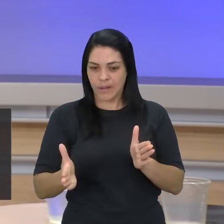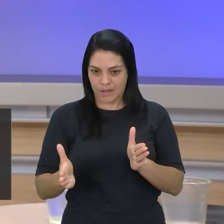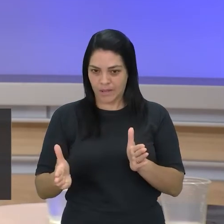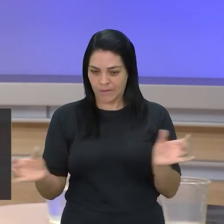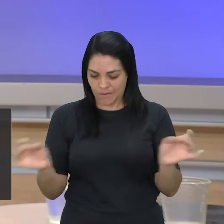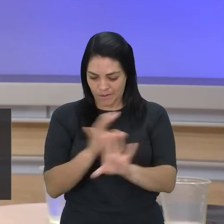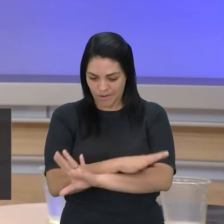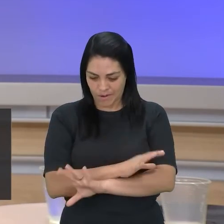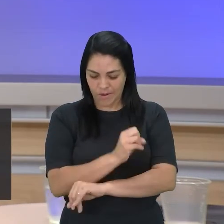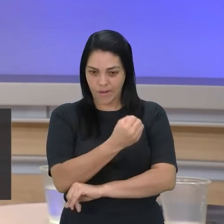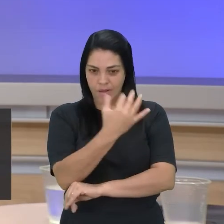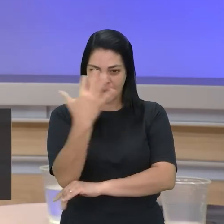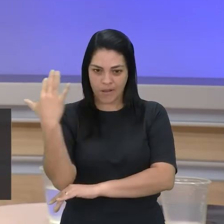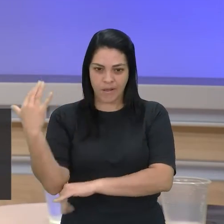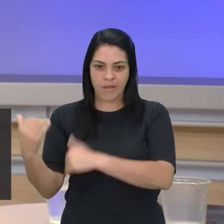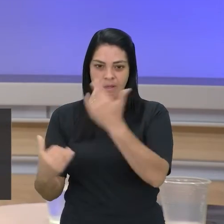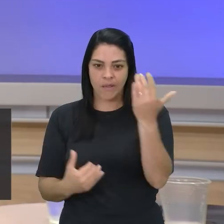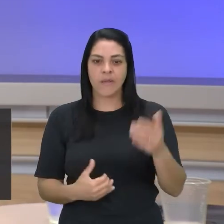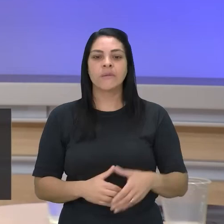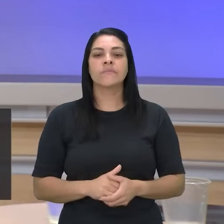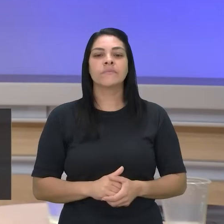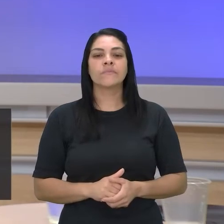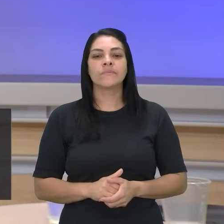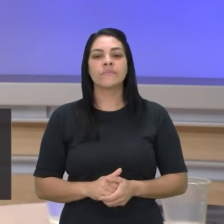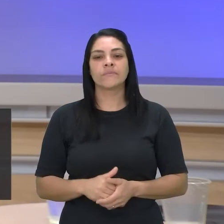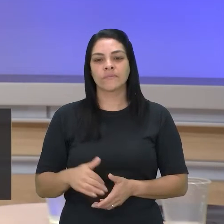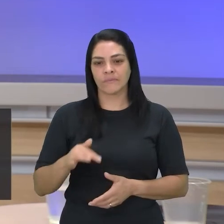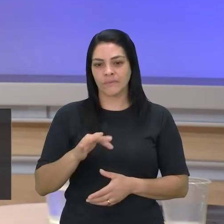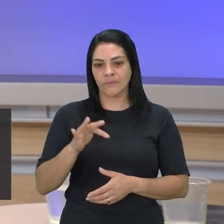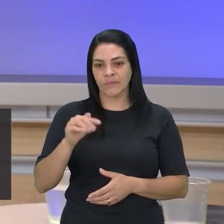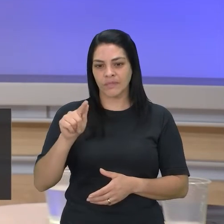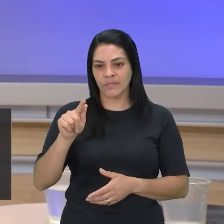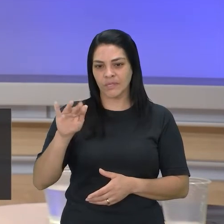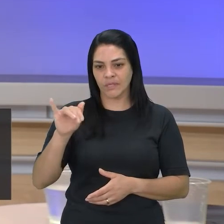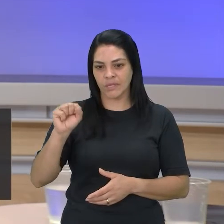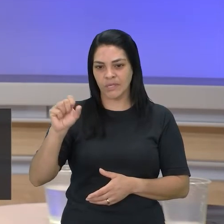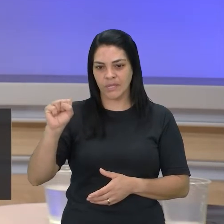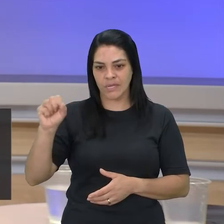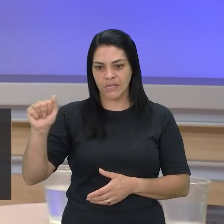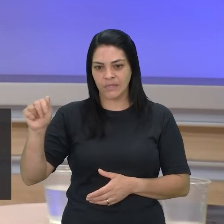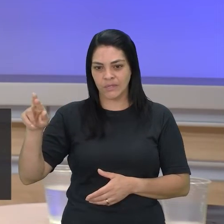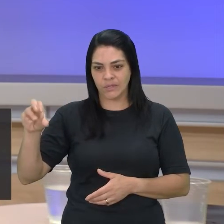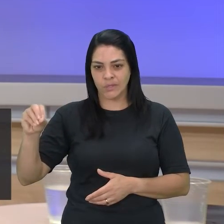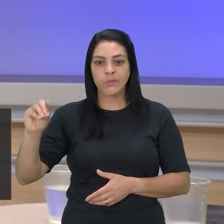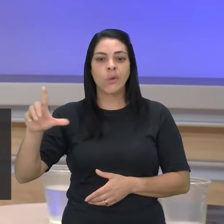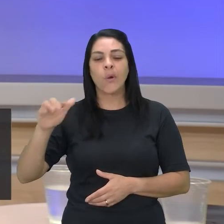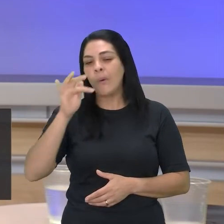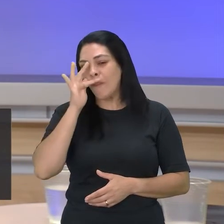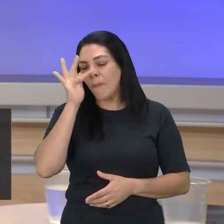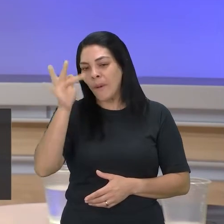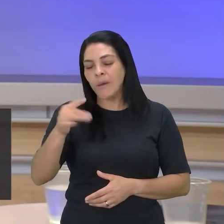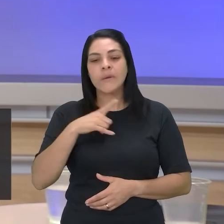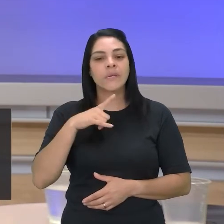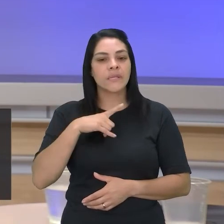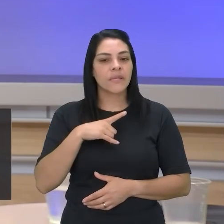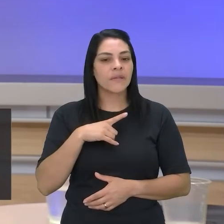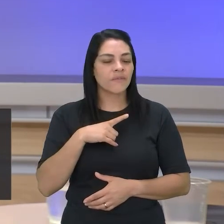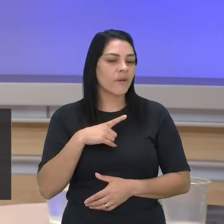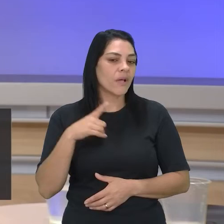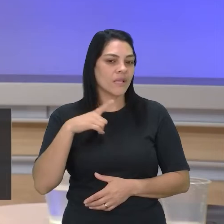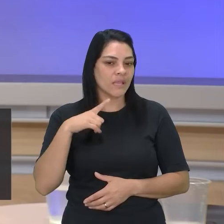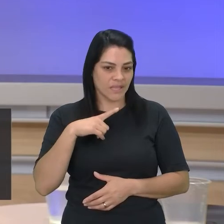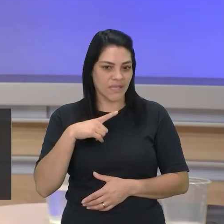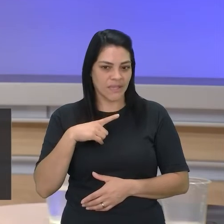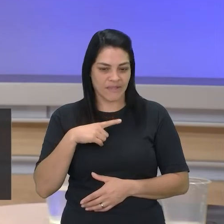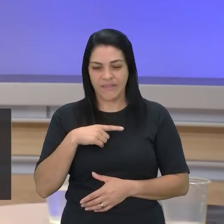plantio deu um campo de girassóis, que o girassol é uma das espécies de adubação verde que a gente leva. E aí teve, assim, uma invasão